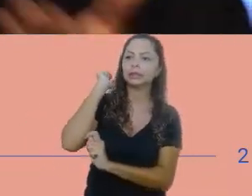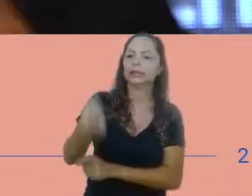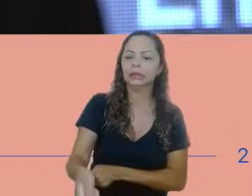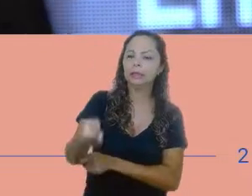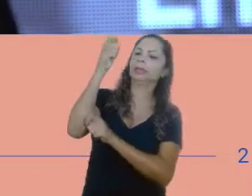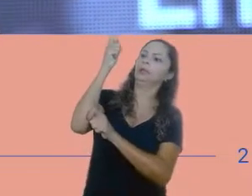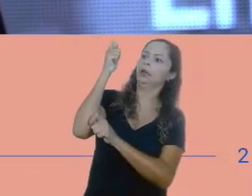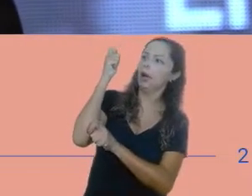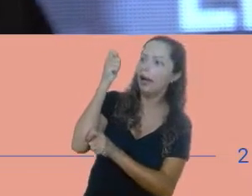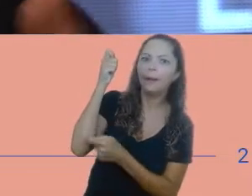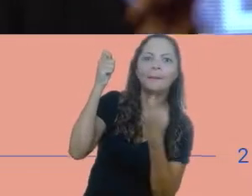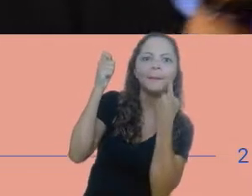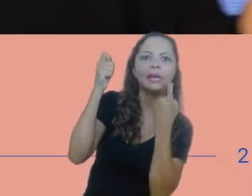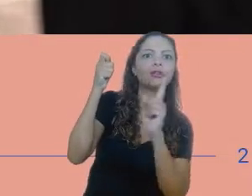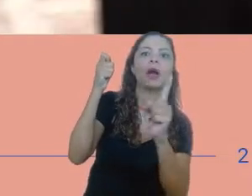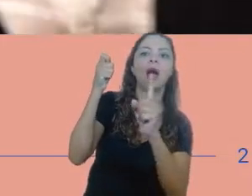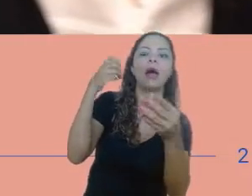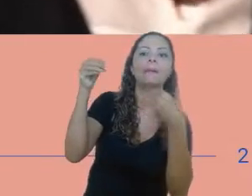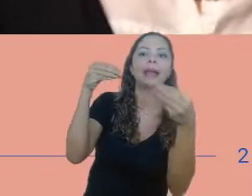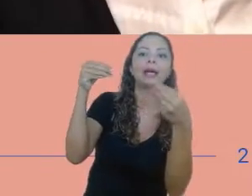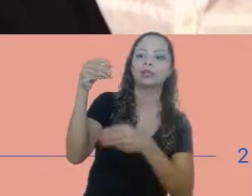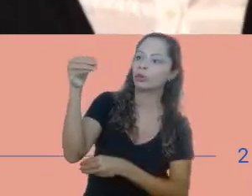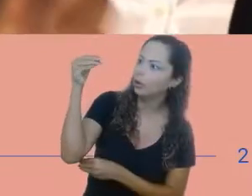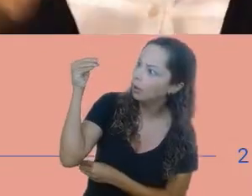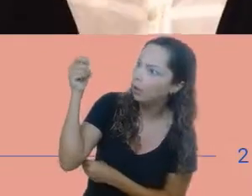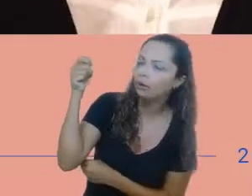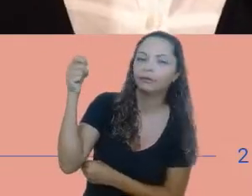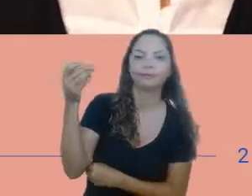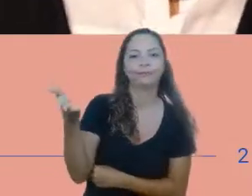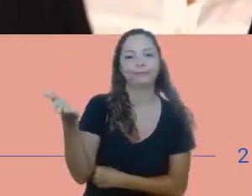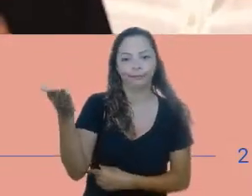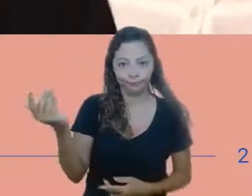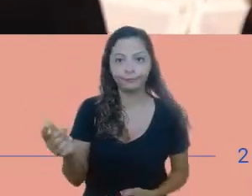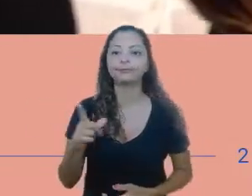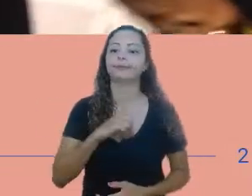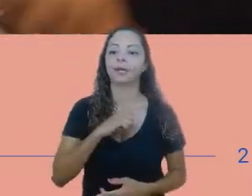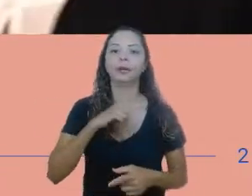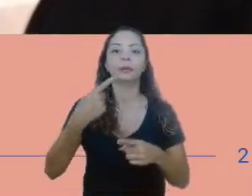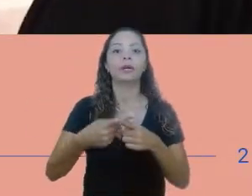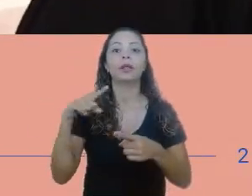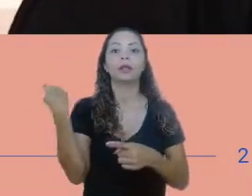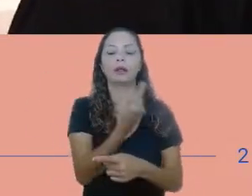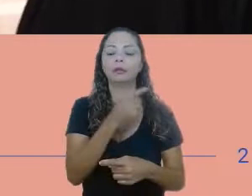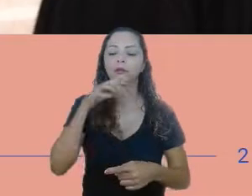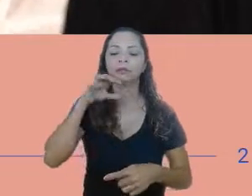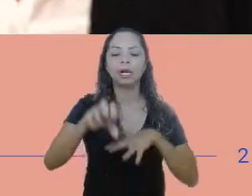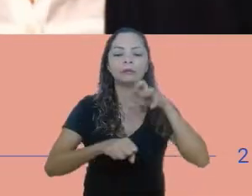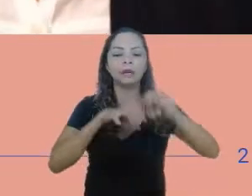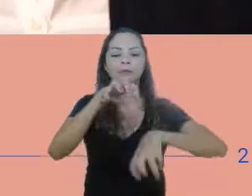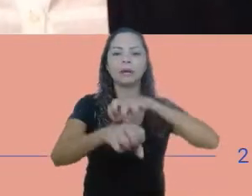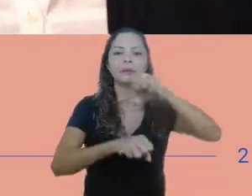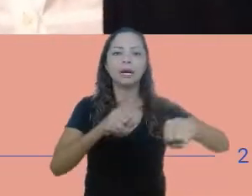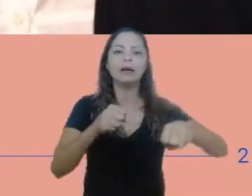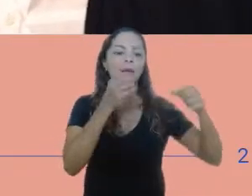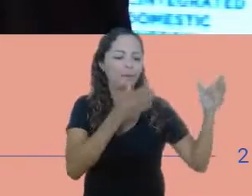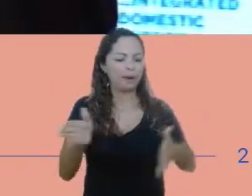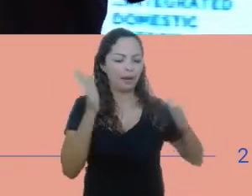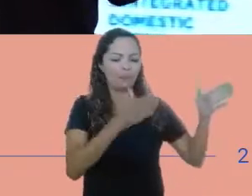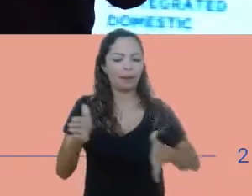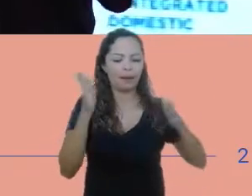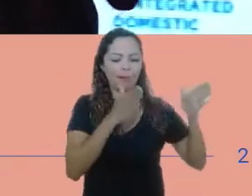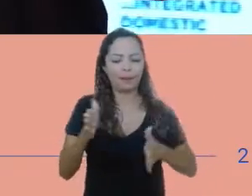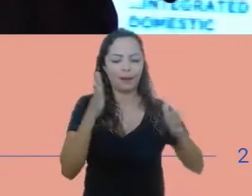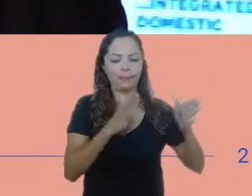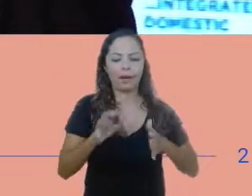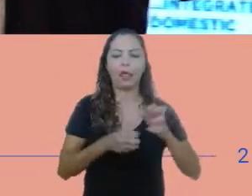e consumo linear onde a gente explora os recursos faz os produtos usa e joga fora então a gente